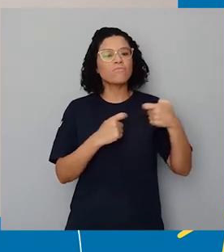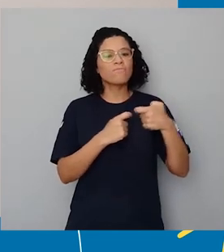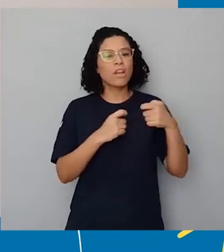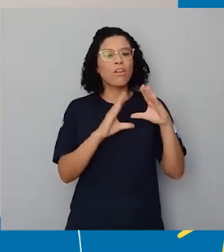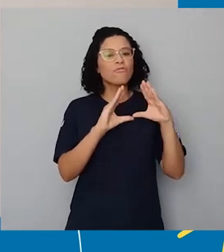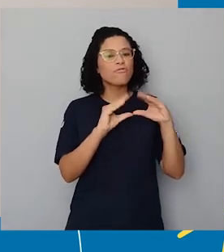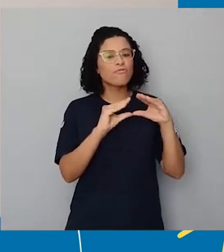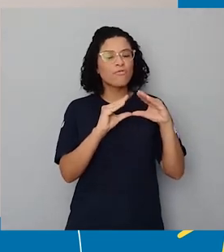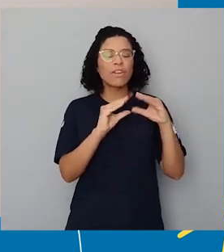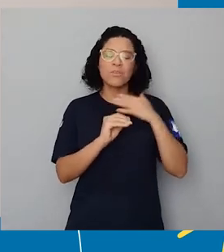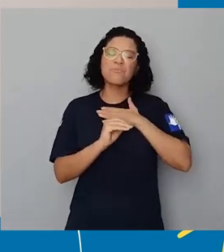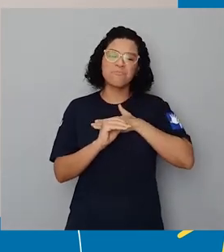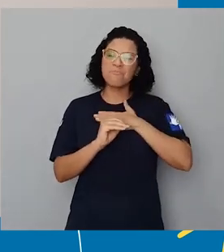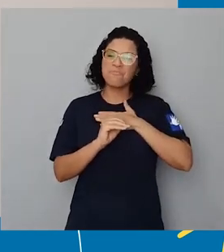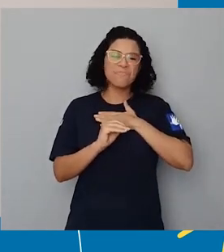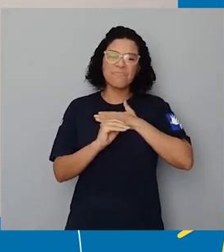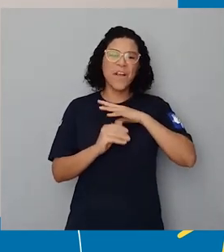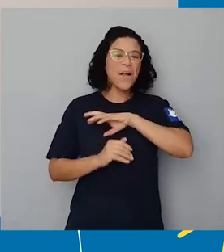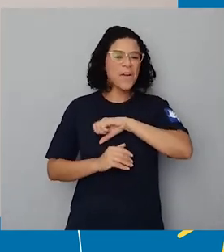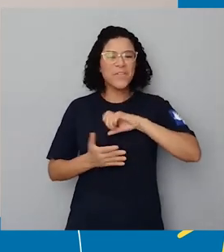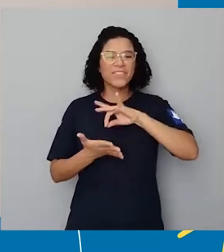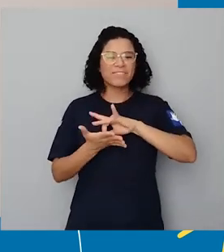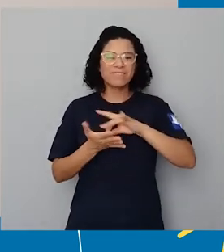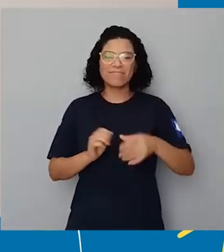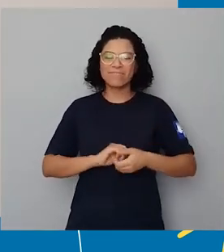fofinha. Eu não gosto dela. Eu amo.